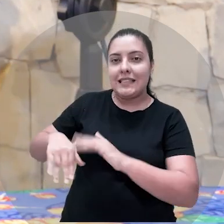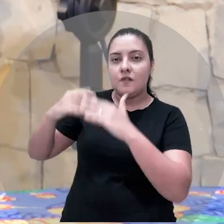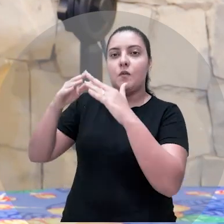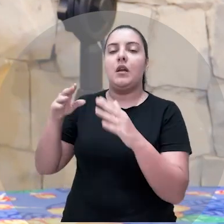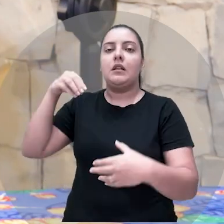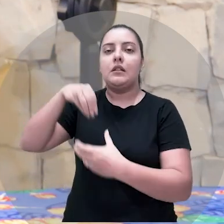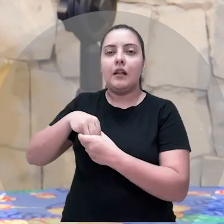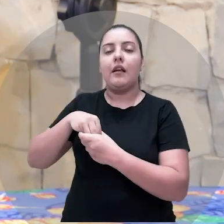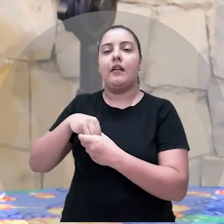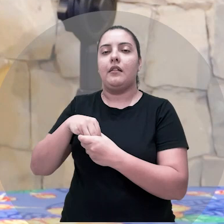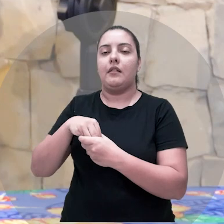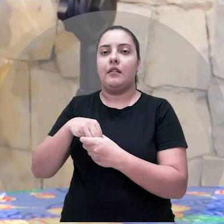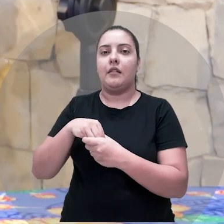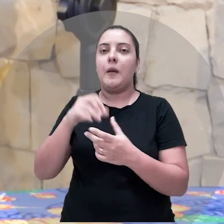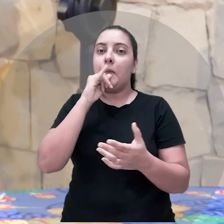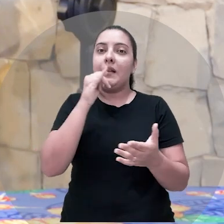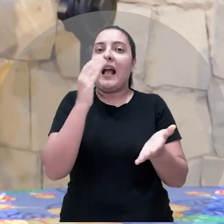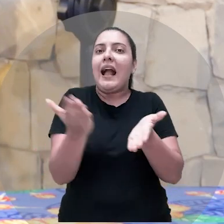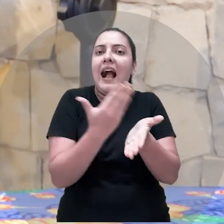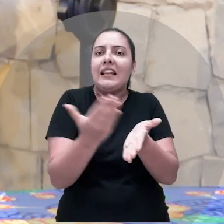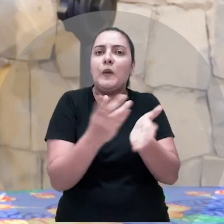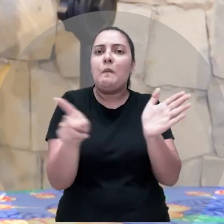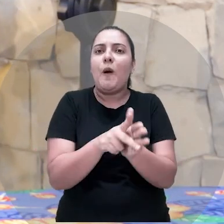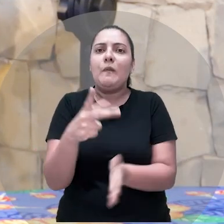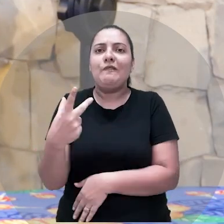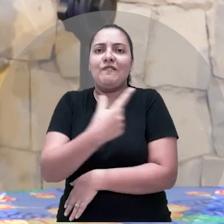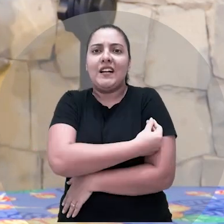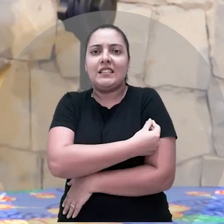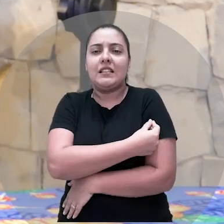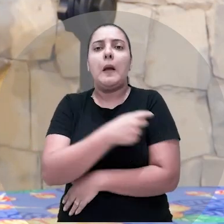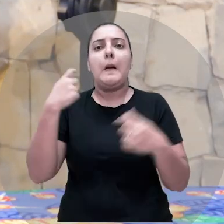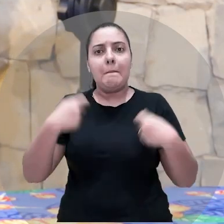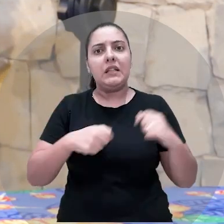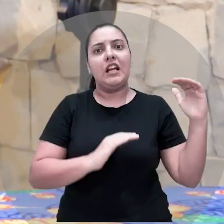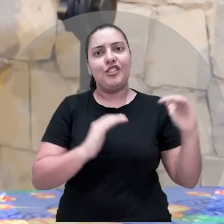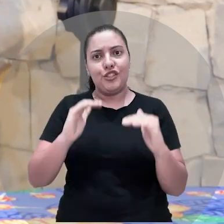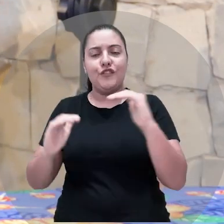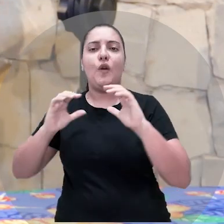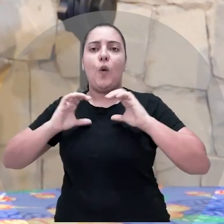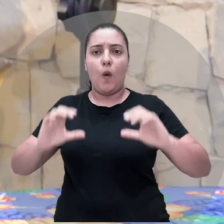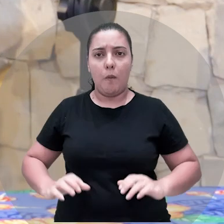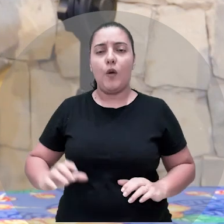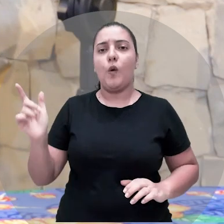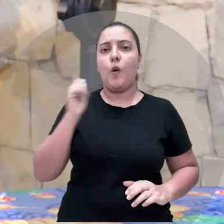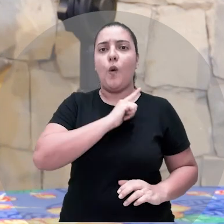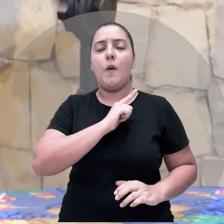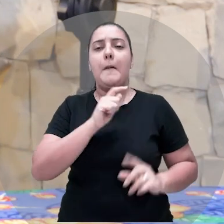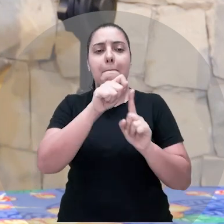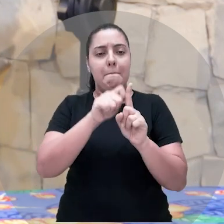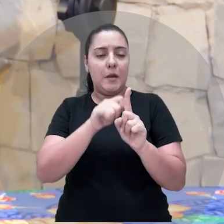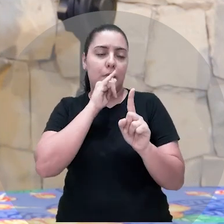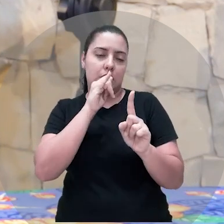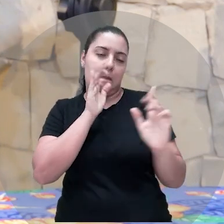o desenvolvimento que tem descrito naquelas cadernetas de vacinação então a criança tem que atingir um determinado comportamento